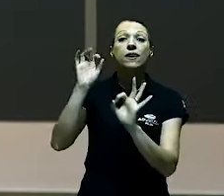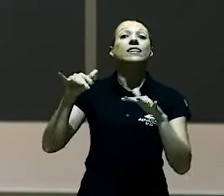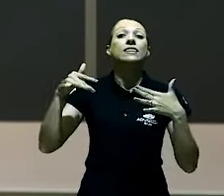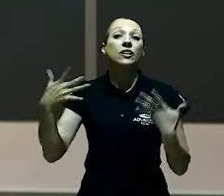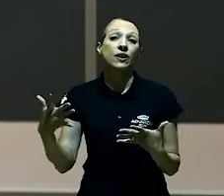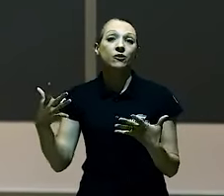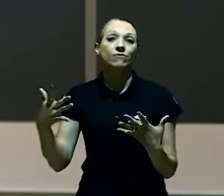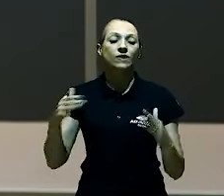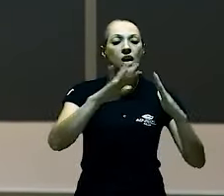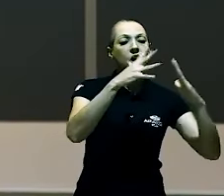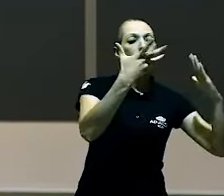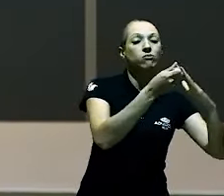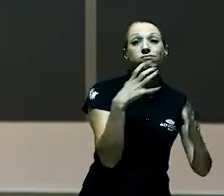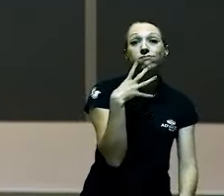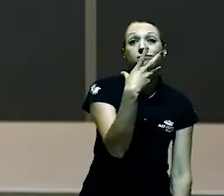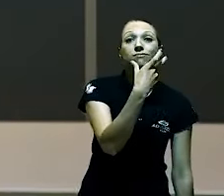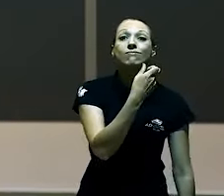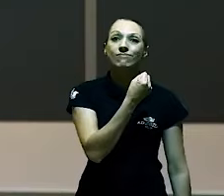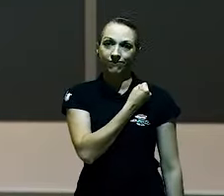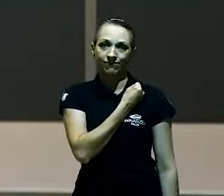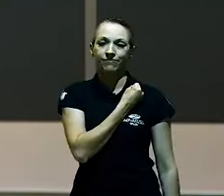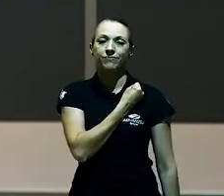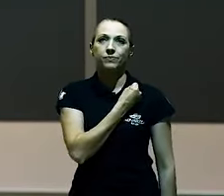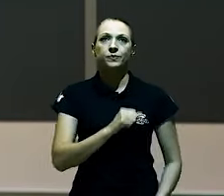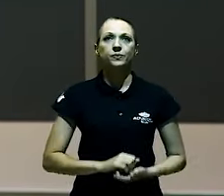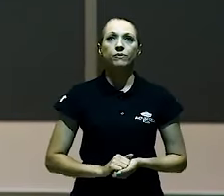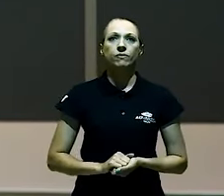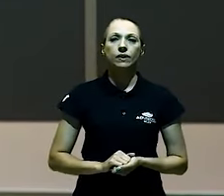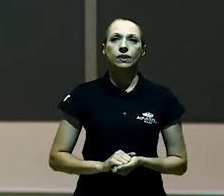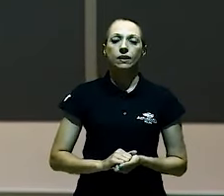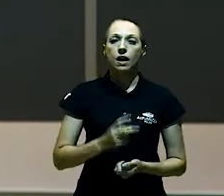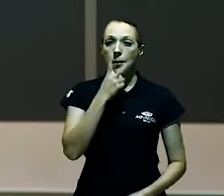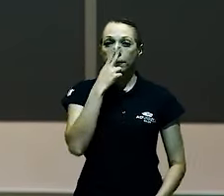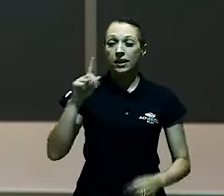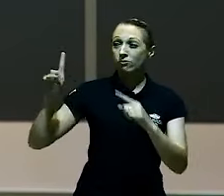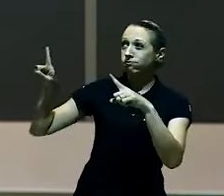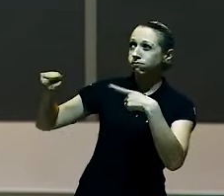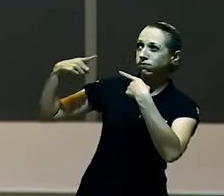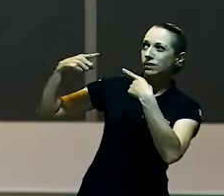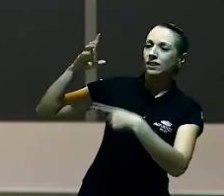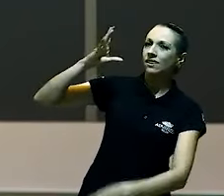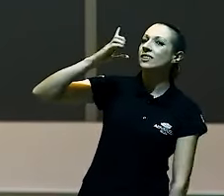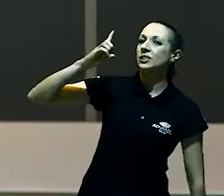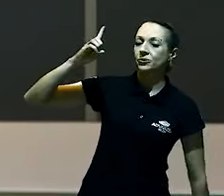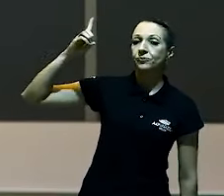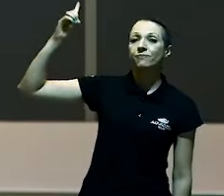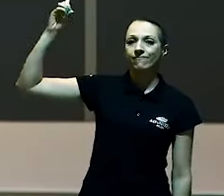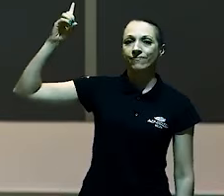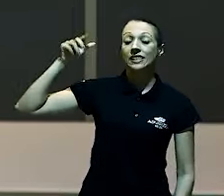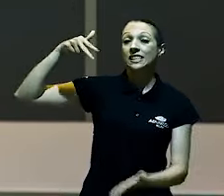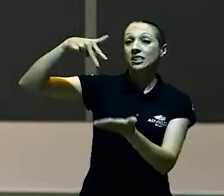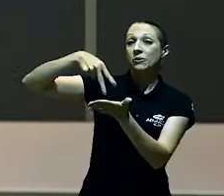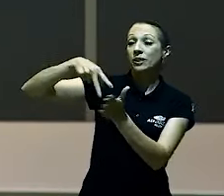Inevitavelmente nós nos colocamos em uma posição de confronto, de conflito com Deus. E nos colocamos em uma posição